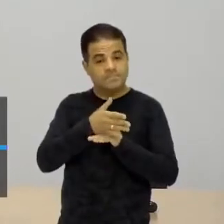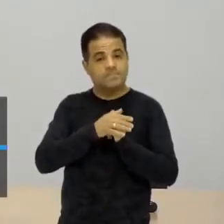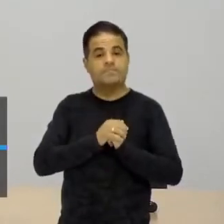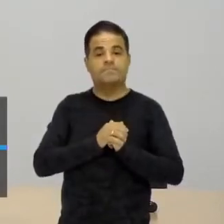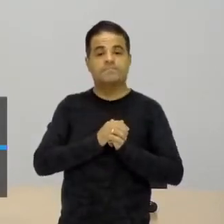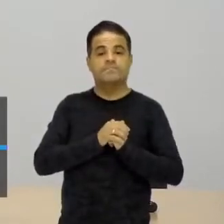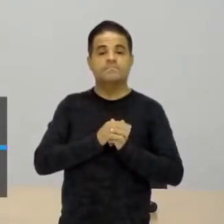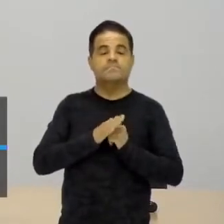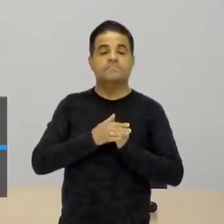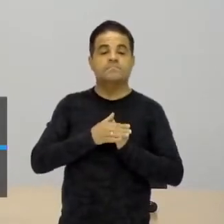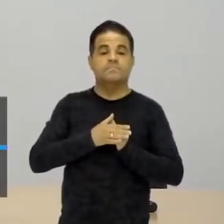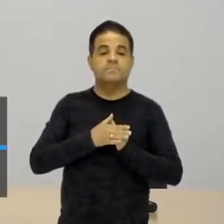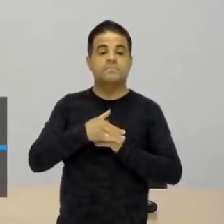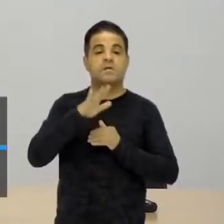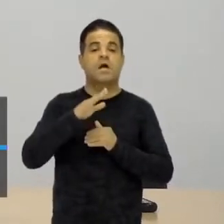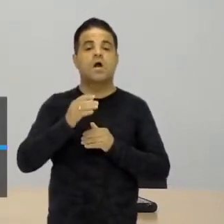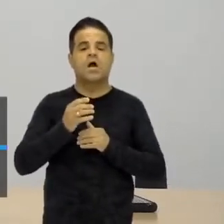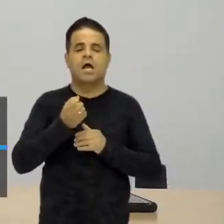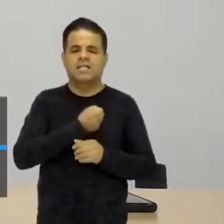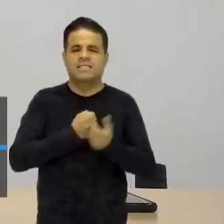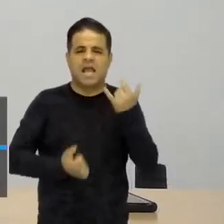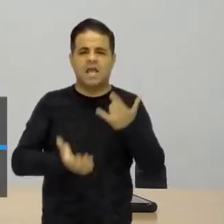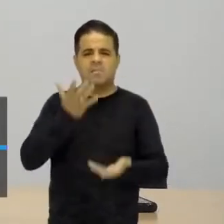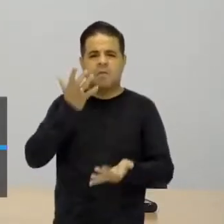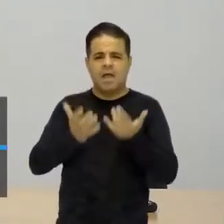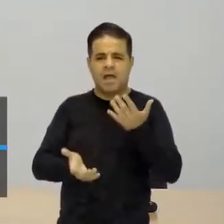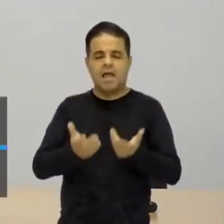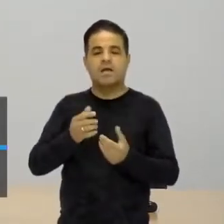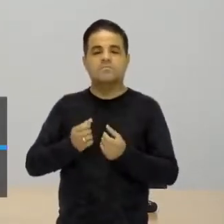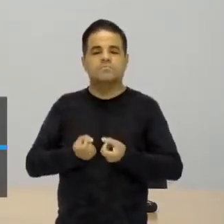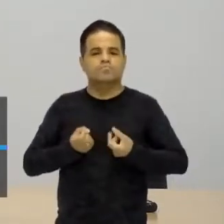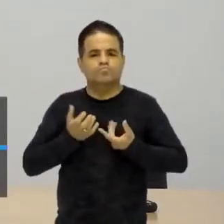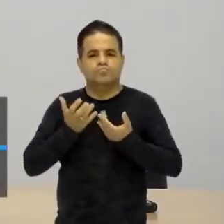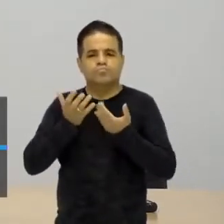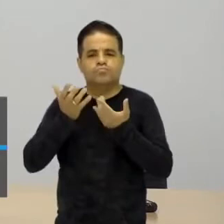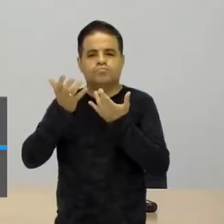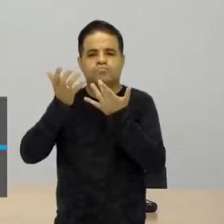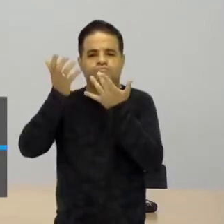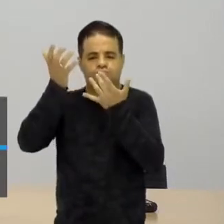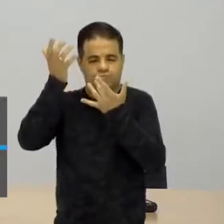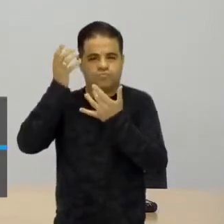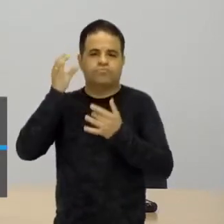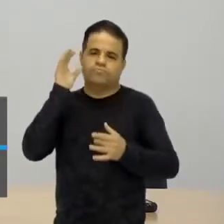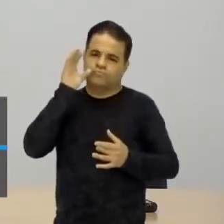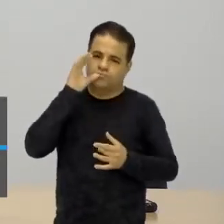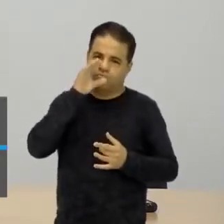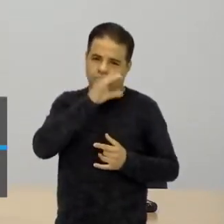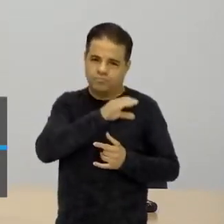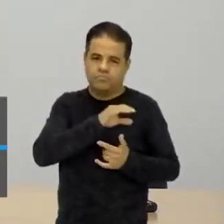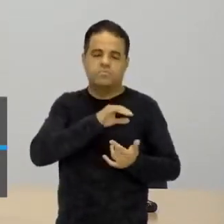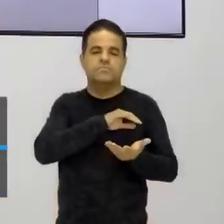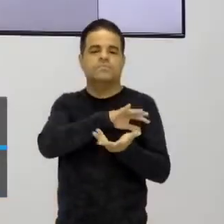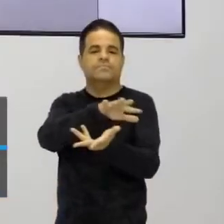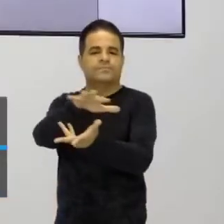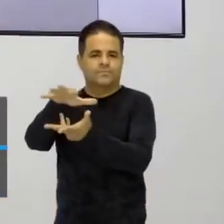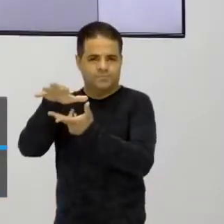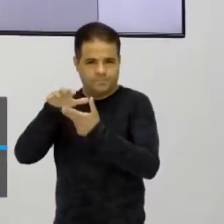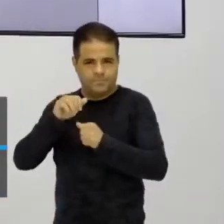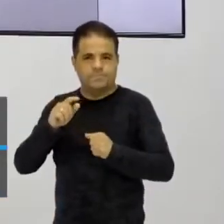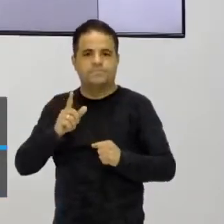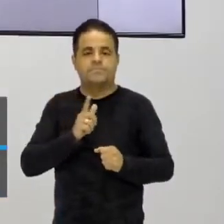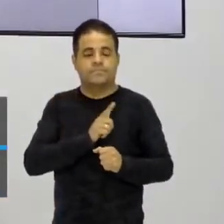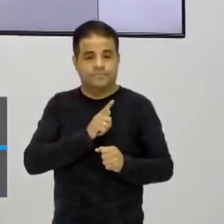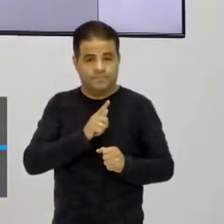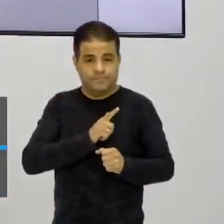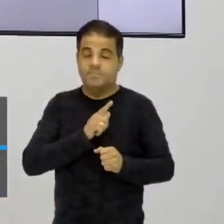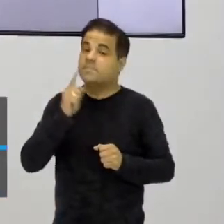Pietra colocou, quanto maior o número de queimadas, liberação de gases, maior o aquecimento global. Isso, aí sim, aí sim. Aí nós conversamos direito.